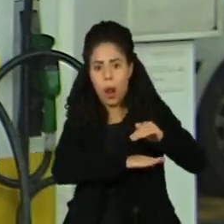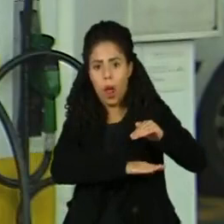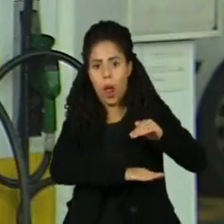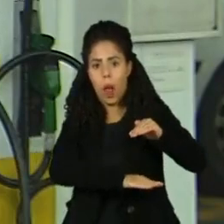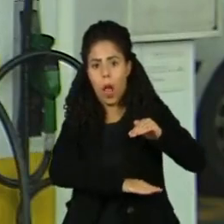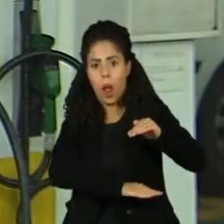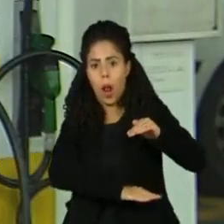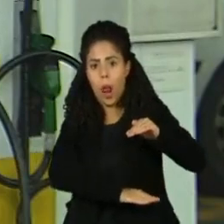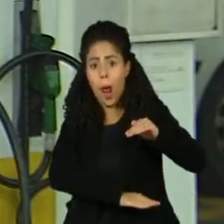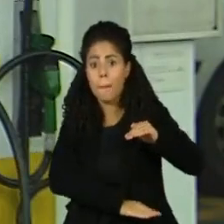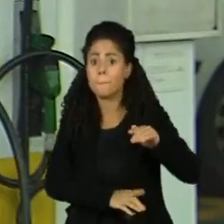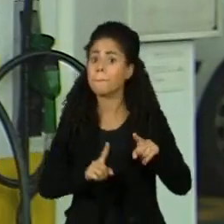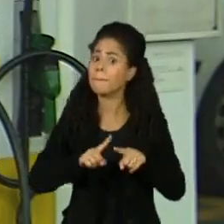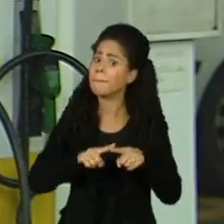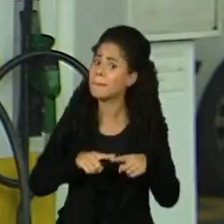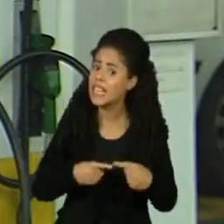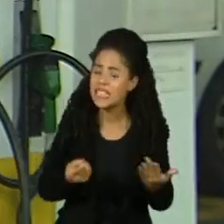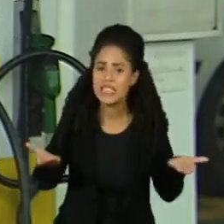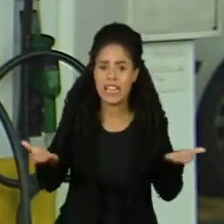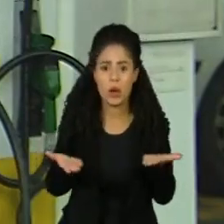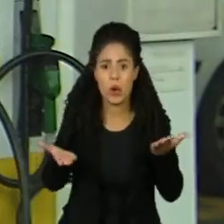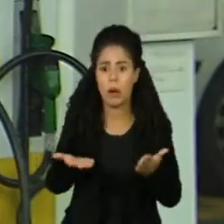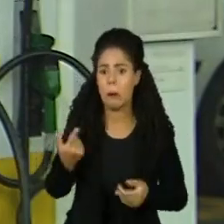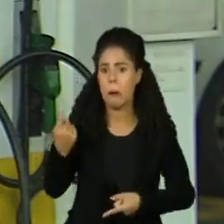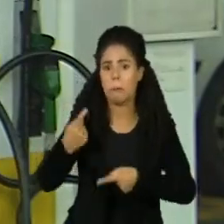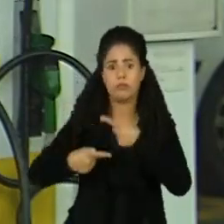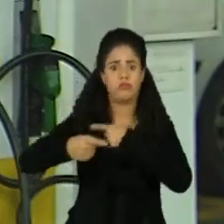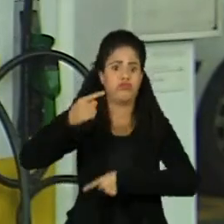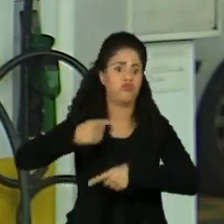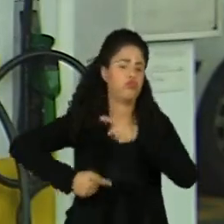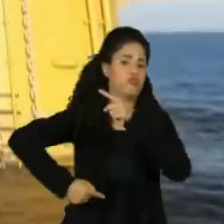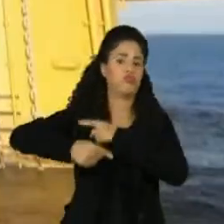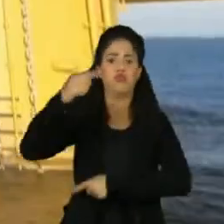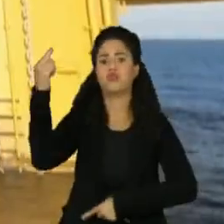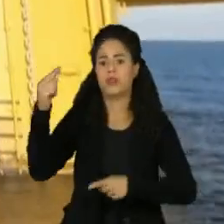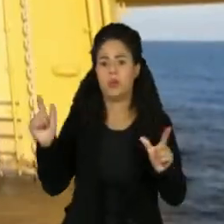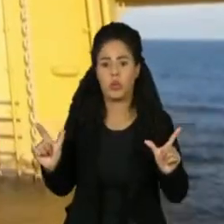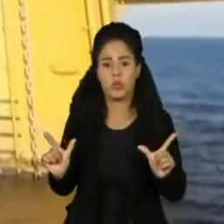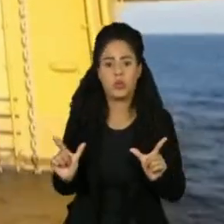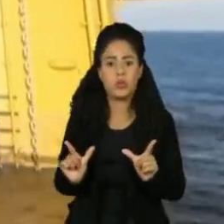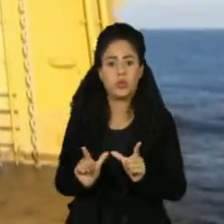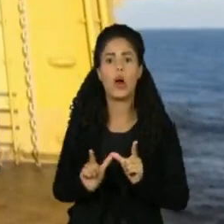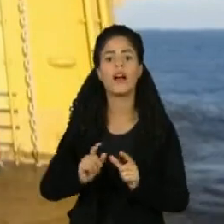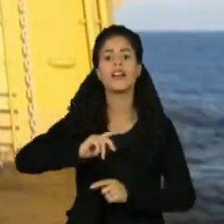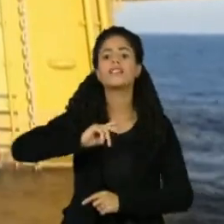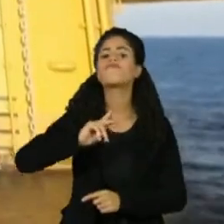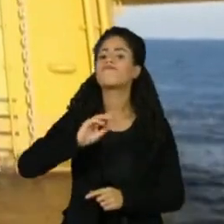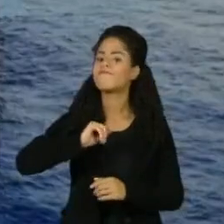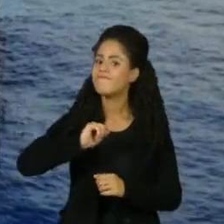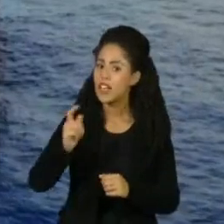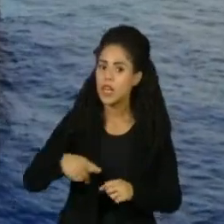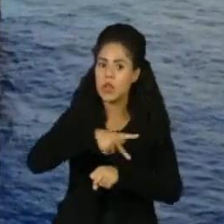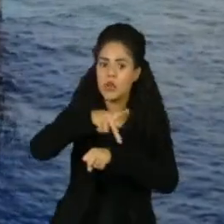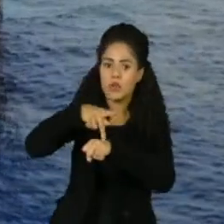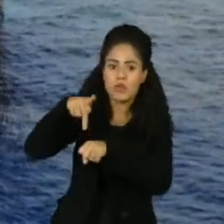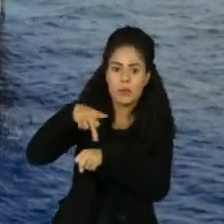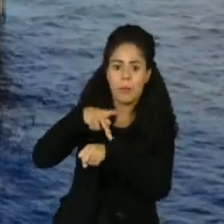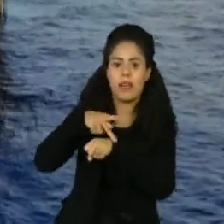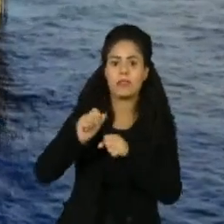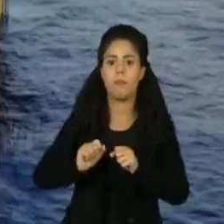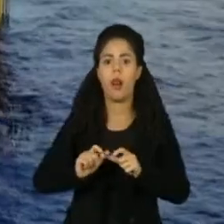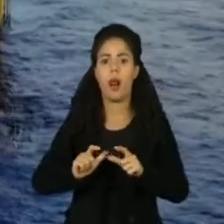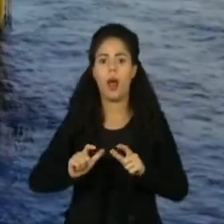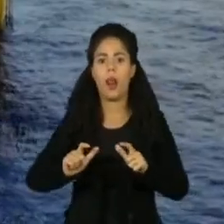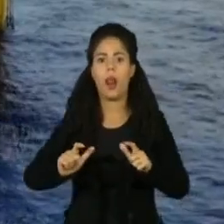abarrotados. Só que a demanda voltou muito mais rápido do que se previa. Os países produtores não acompanharam o aumento do